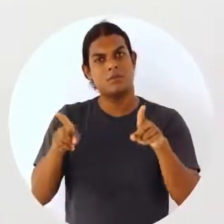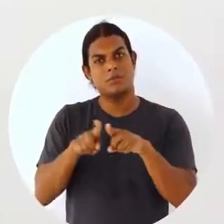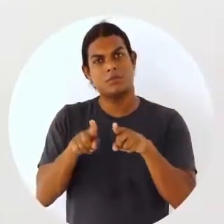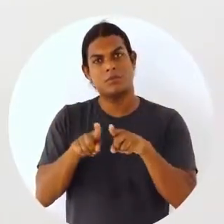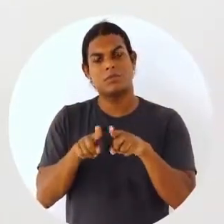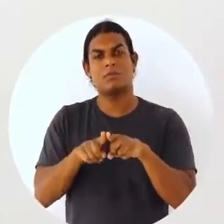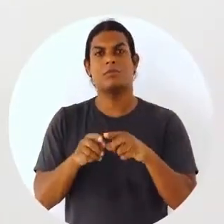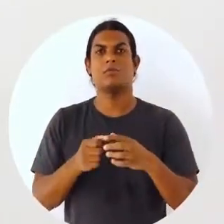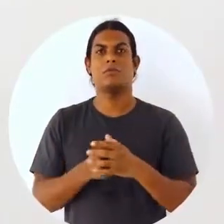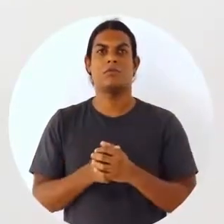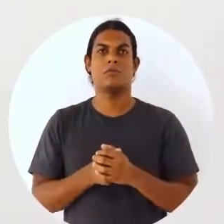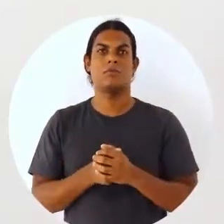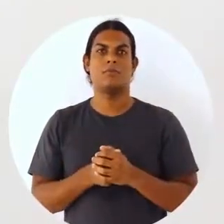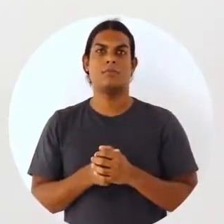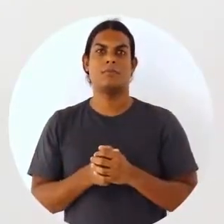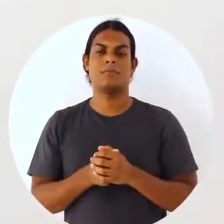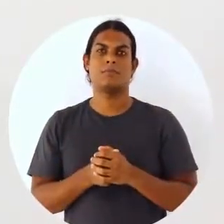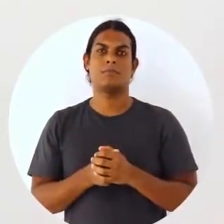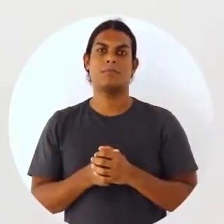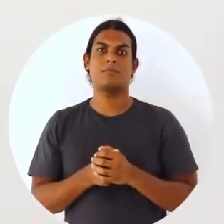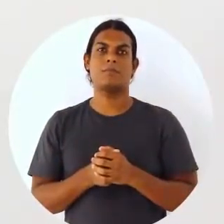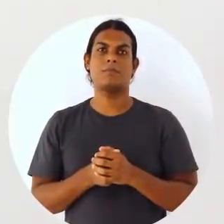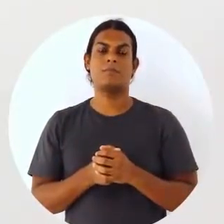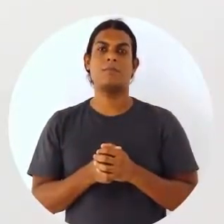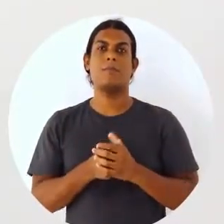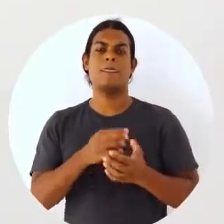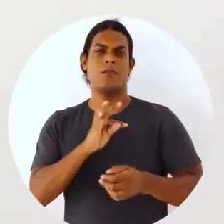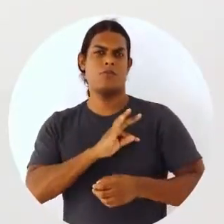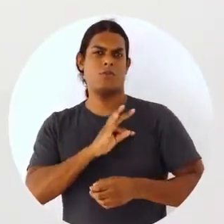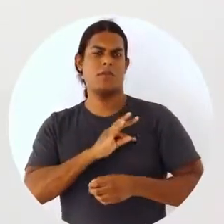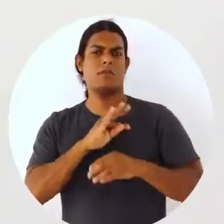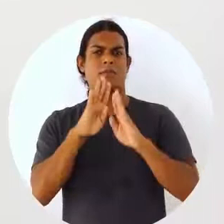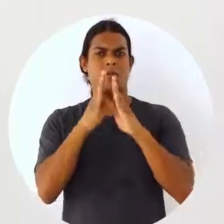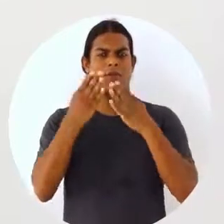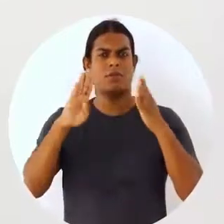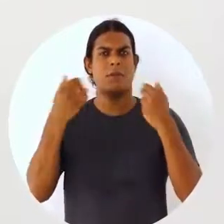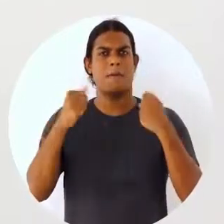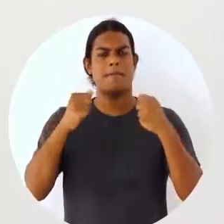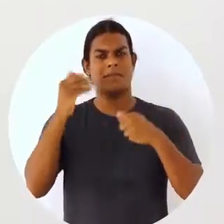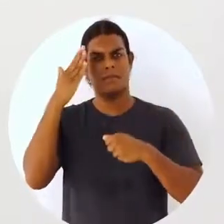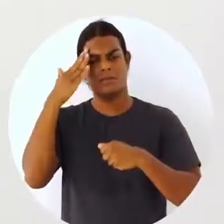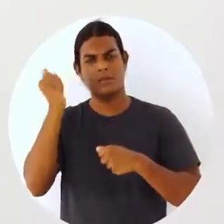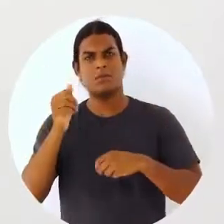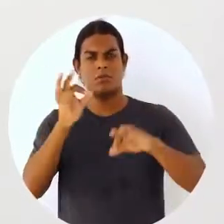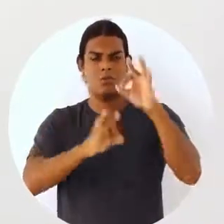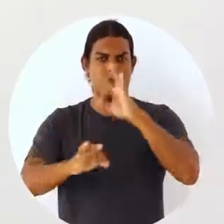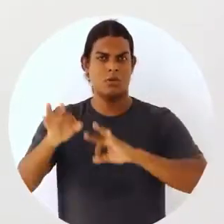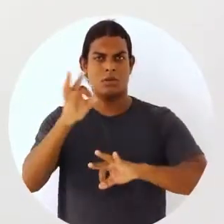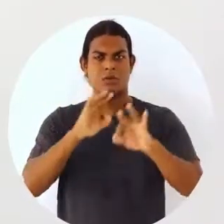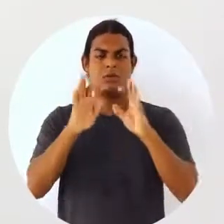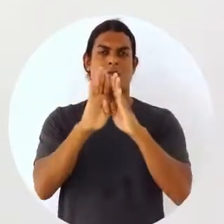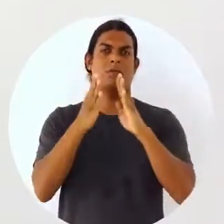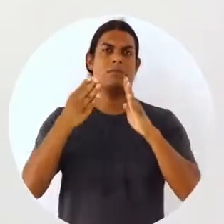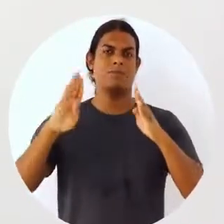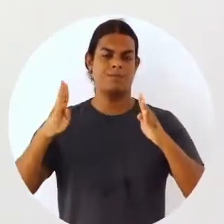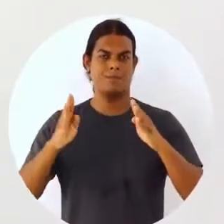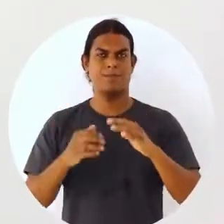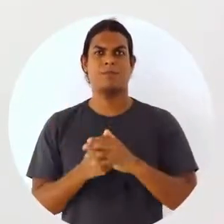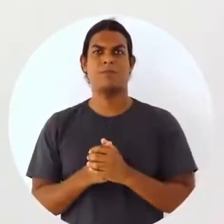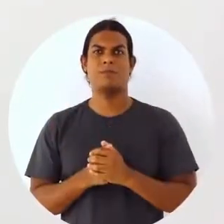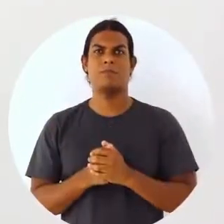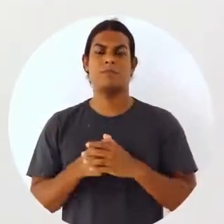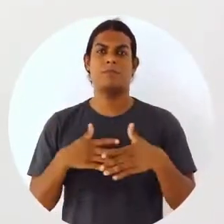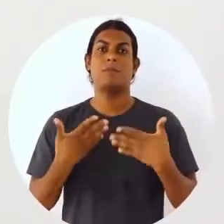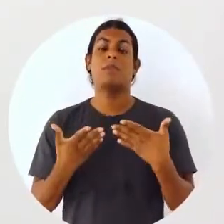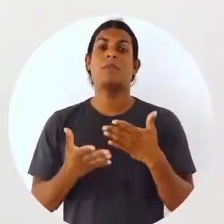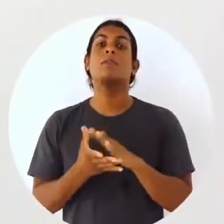pelas pessoas que lá trabalham, pelo bibliotecário, pelo técnico de biblioteca, para que assim ela possa funcionar bem e ela possa de fato atender seus usuários.